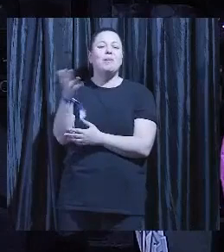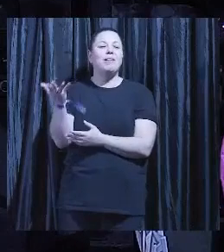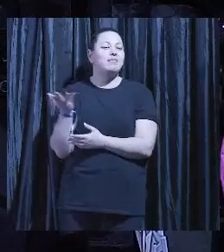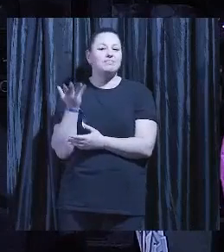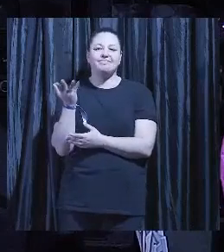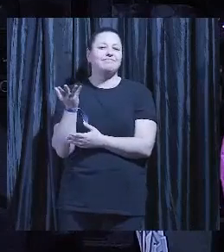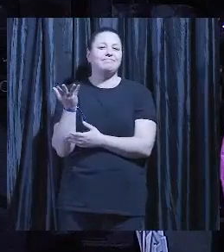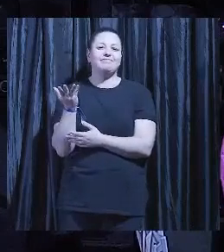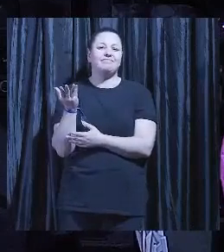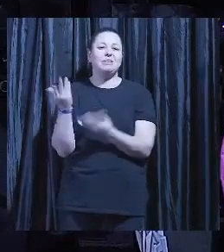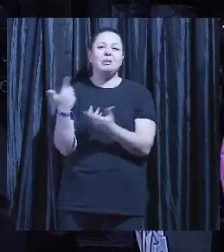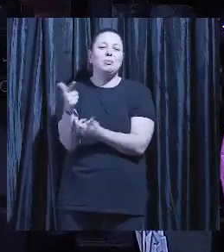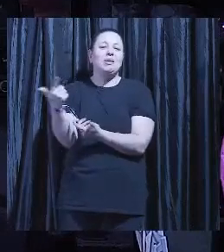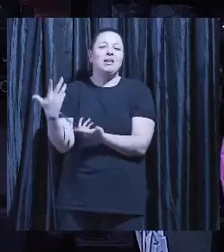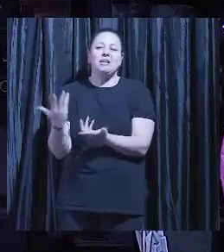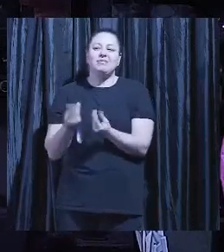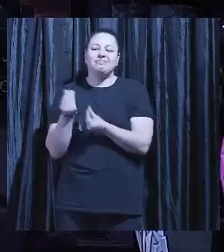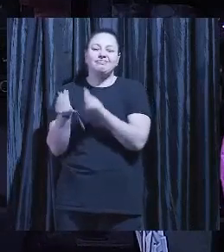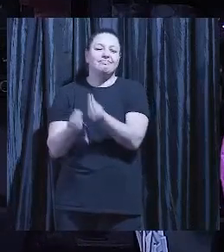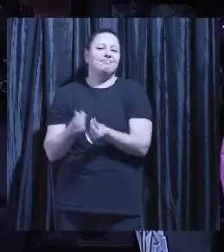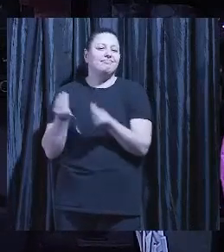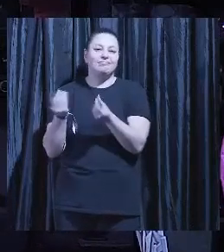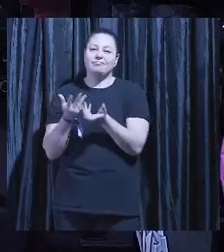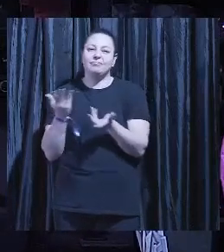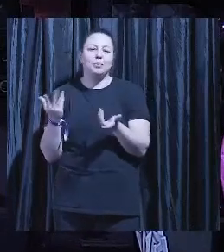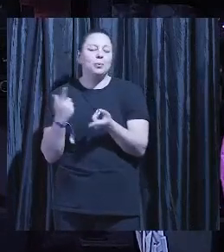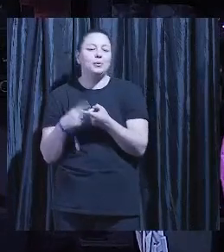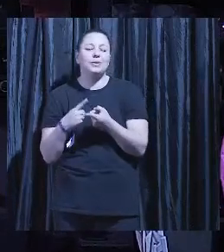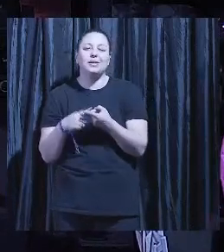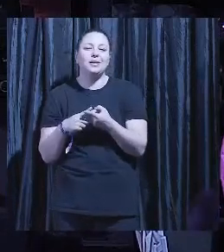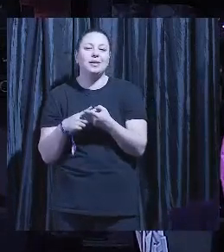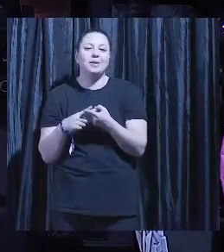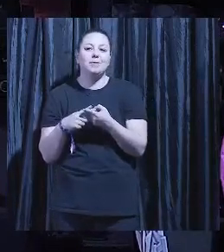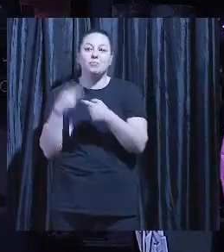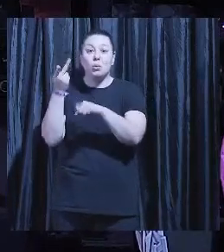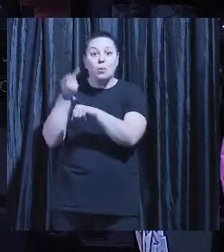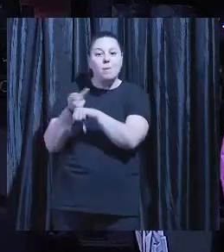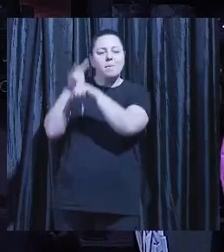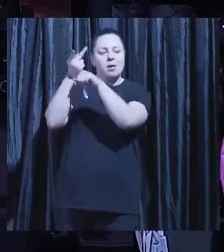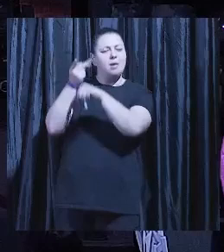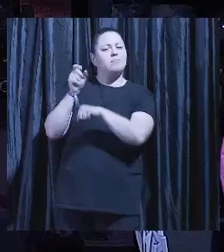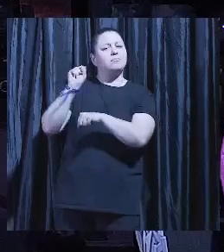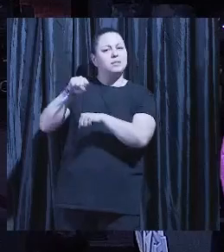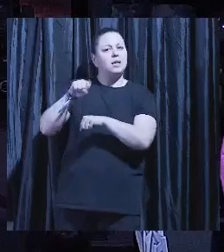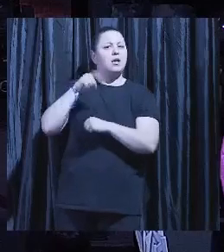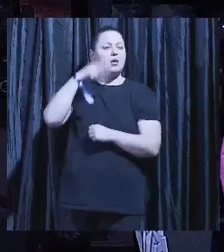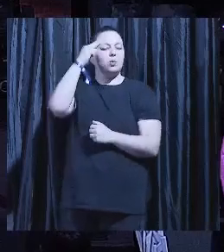fazia sentido algum, porque o Oscar era um sonho